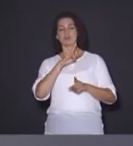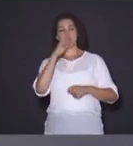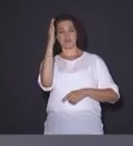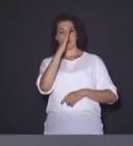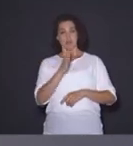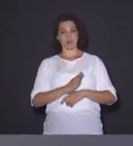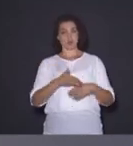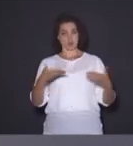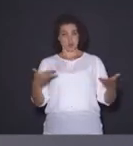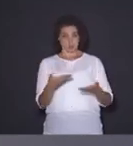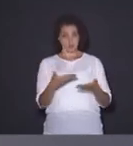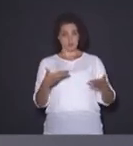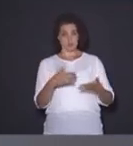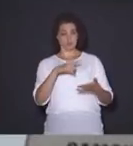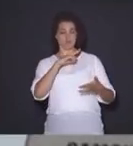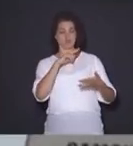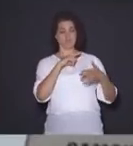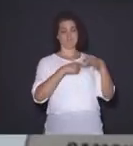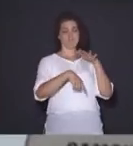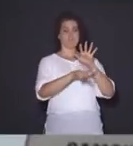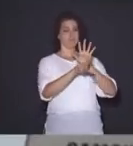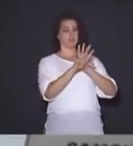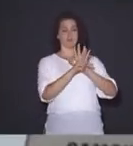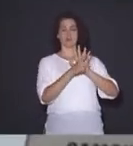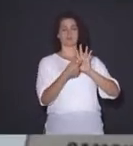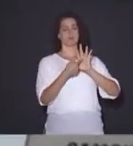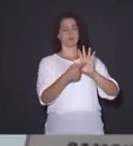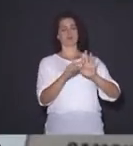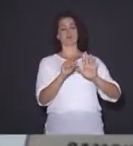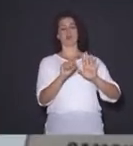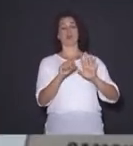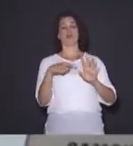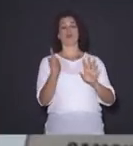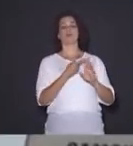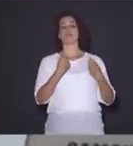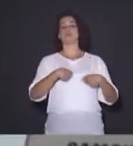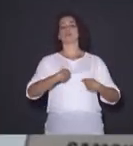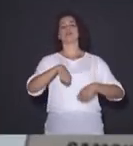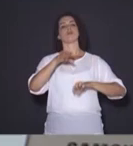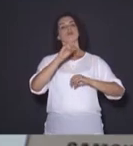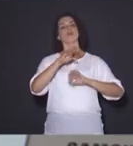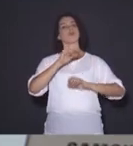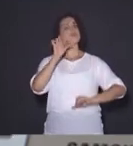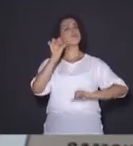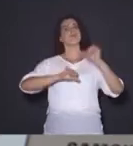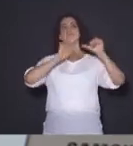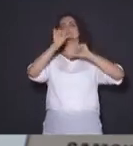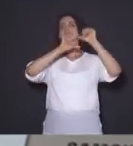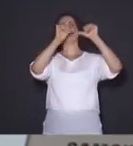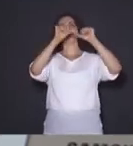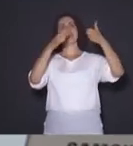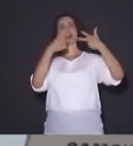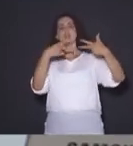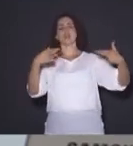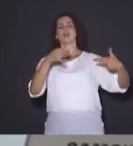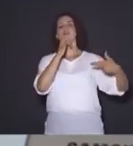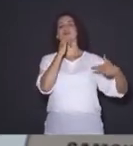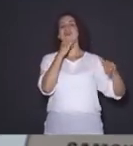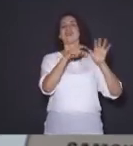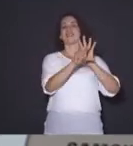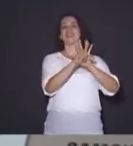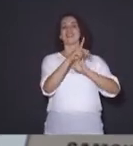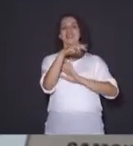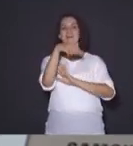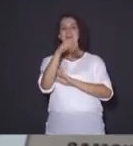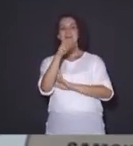hoje leis não é que fazem com que a gente tenha que ter uma educação transformadora nesse sentido como por exemplo a lei maria da penha que a